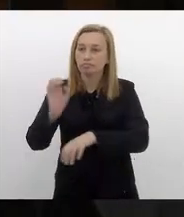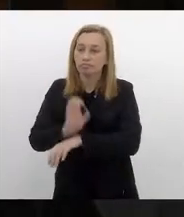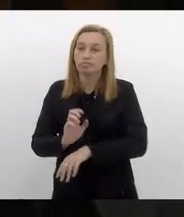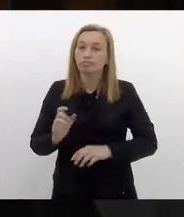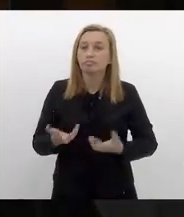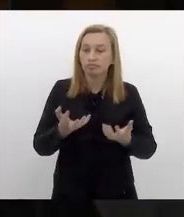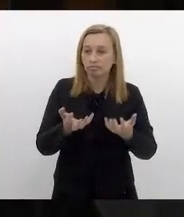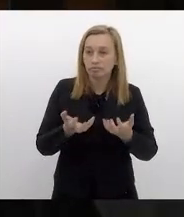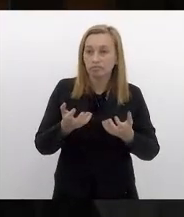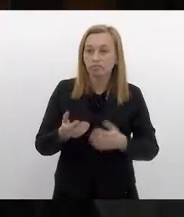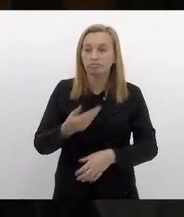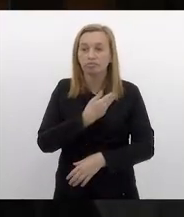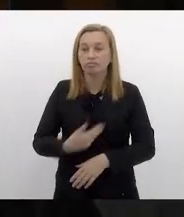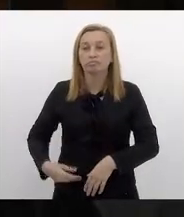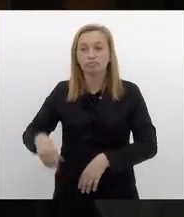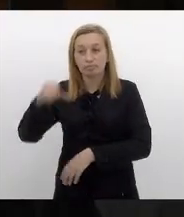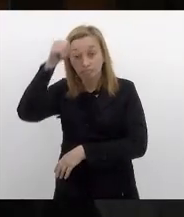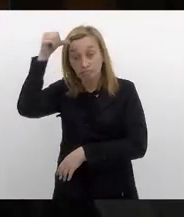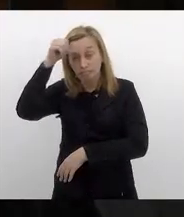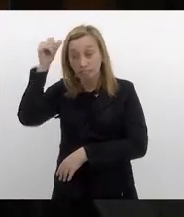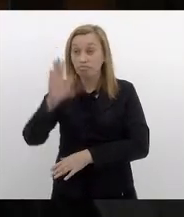governador Cláudio Castro. Se não, vejamos.